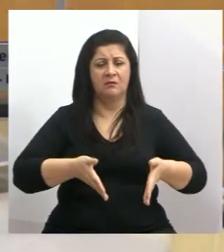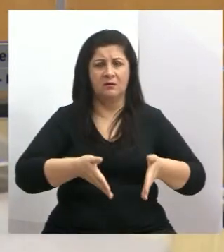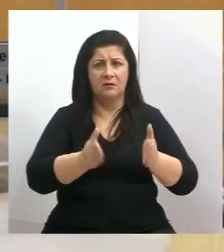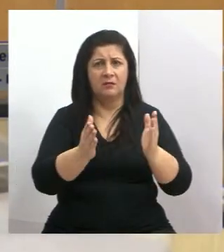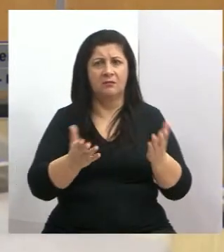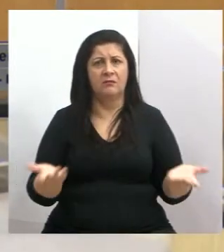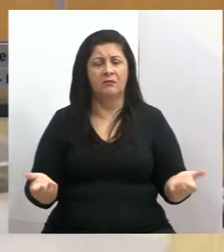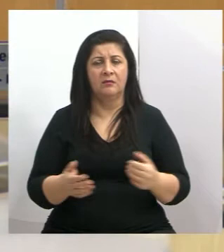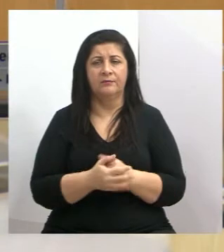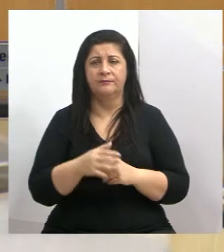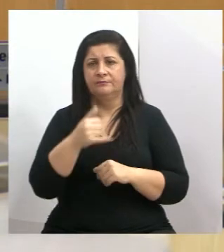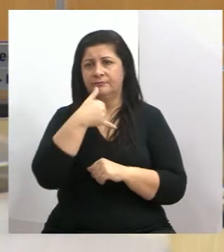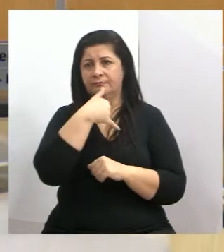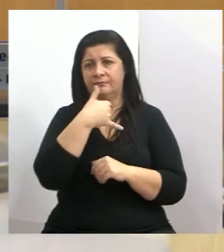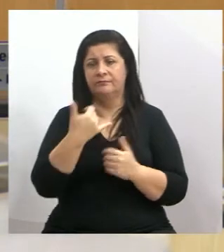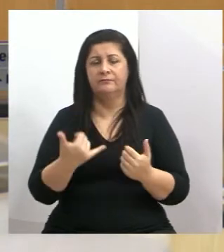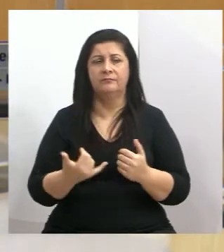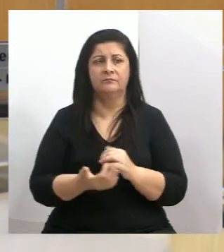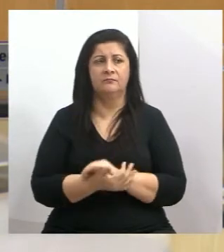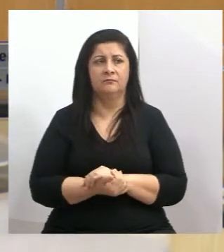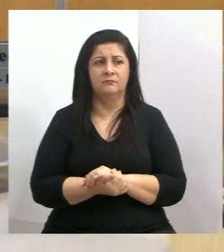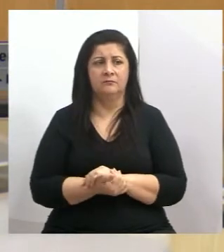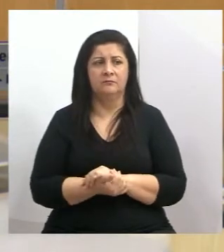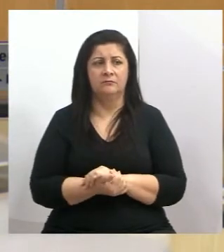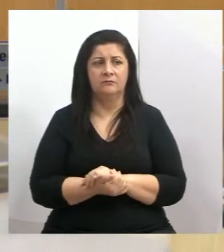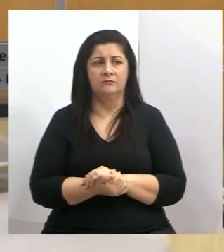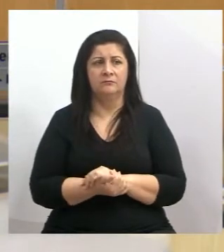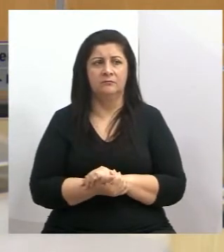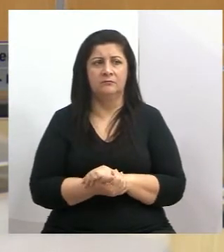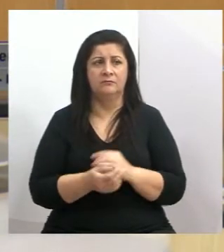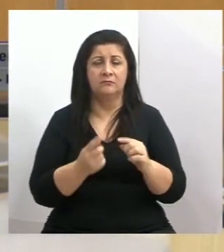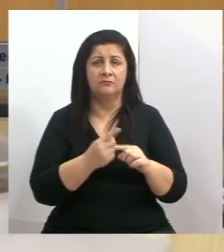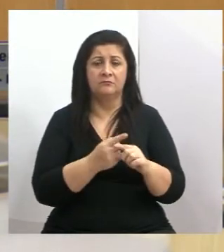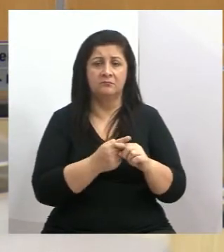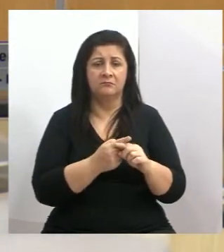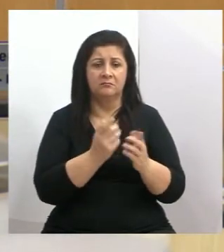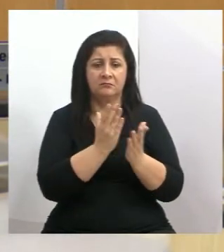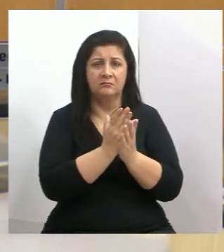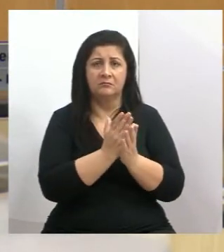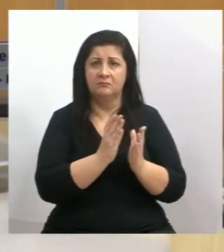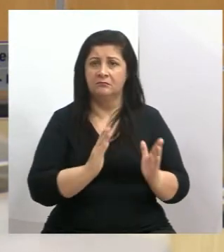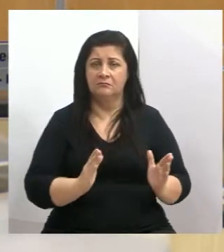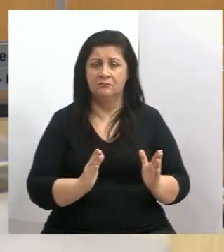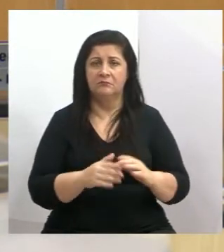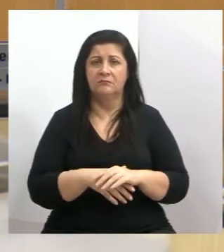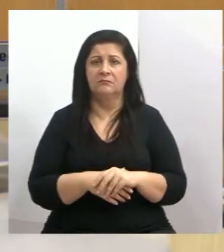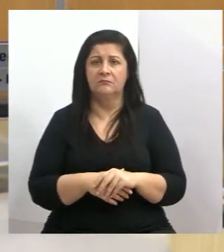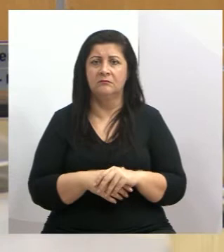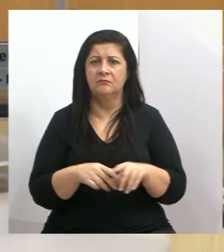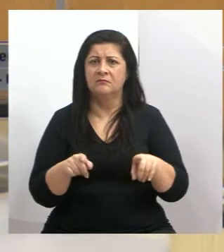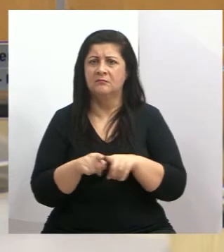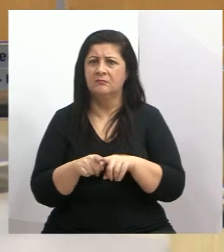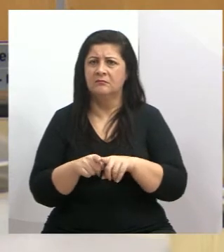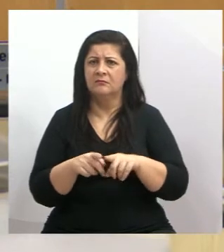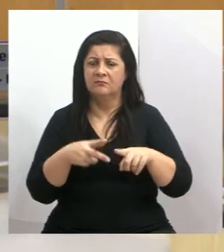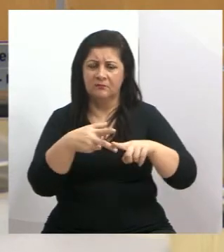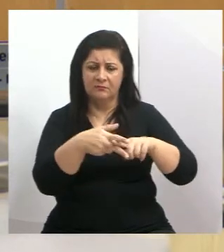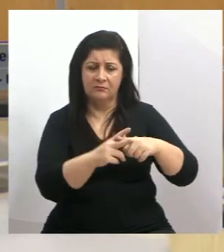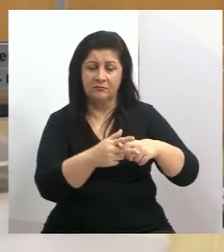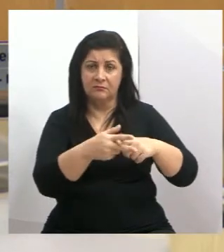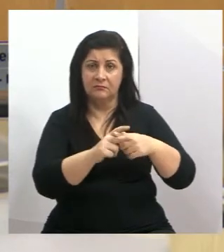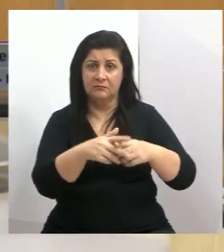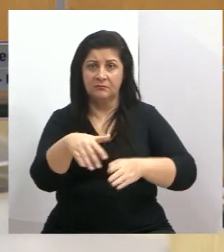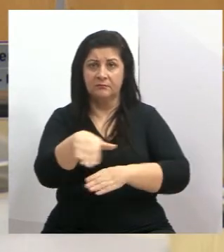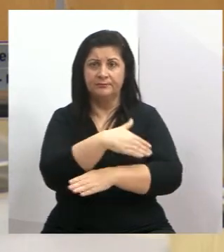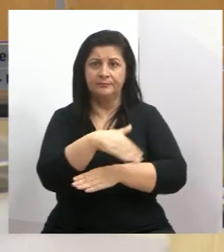Local isso é muito triste Além de estar congelada área também tá congelado a manutenção